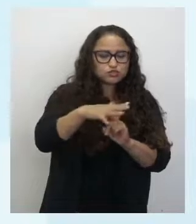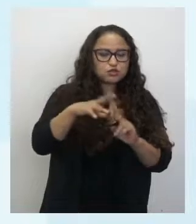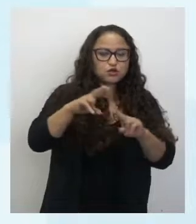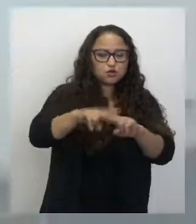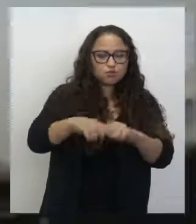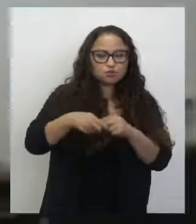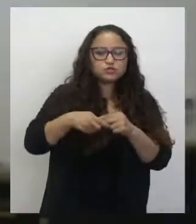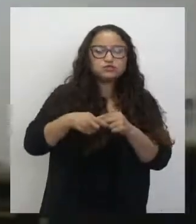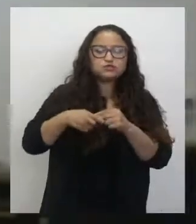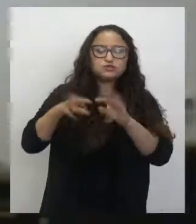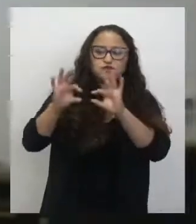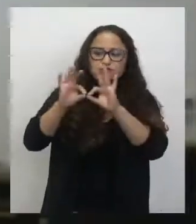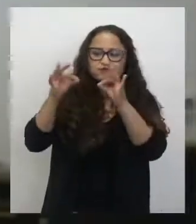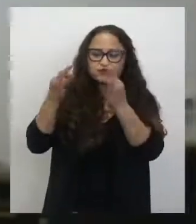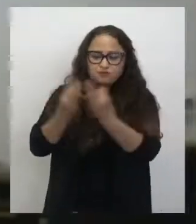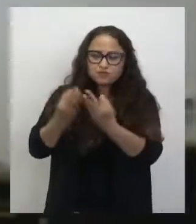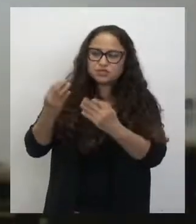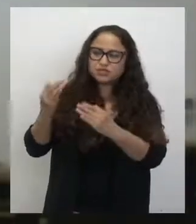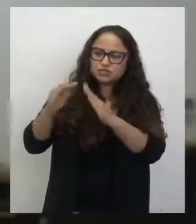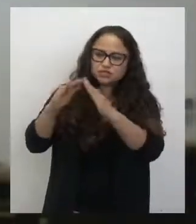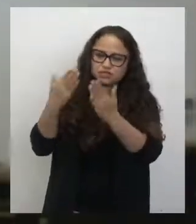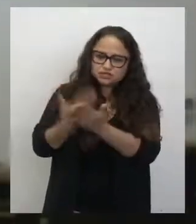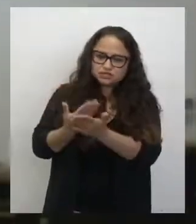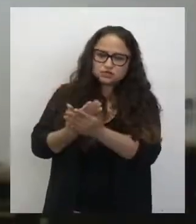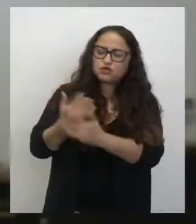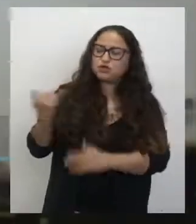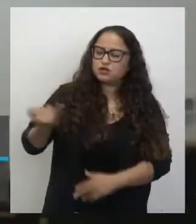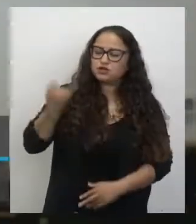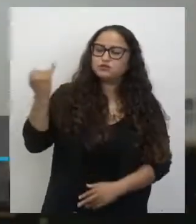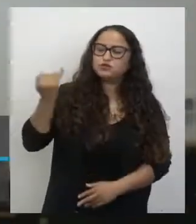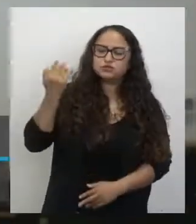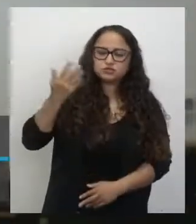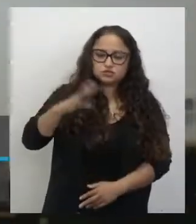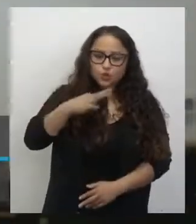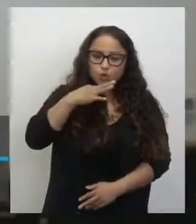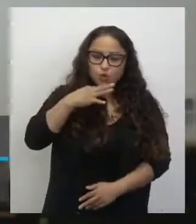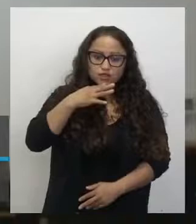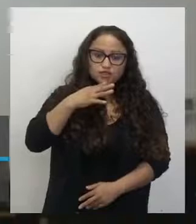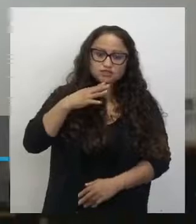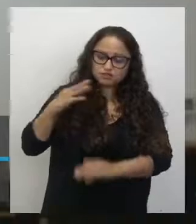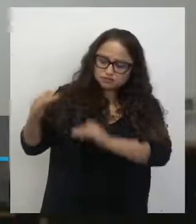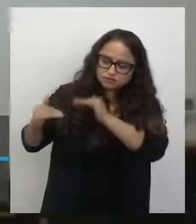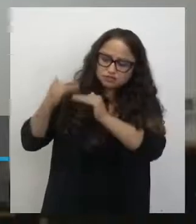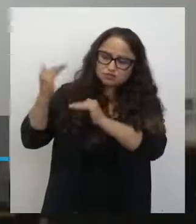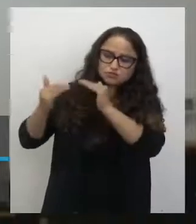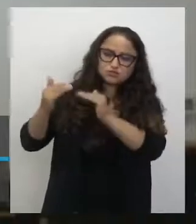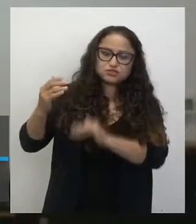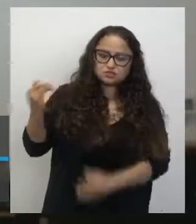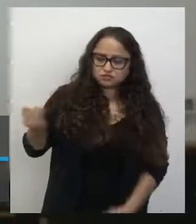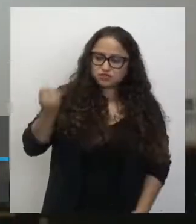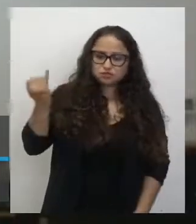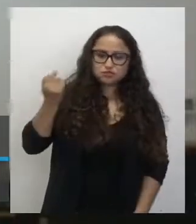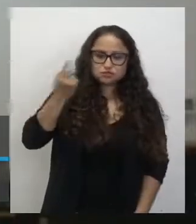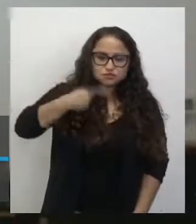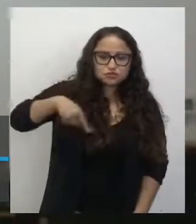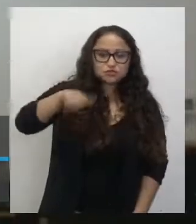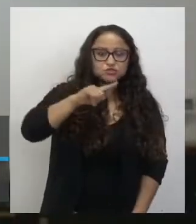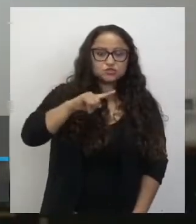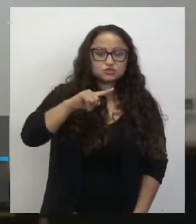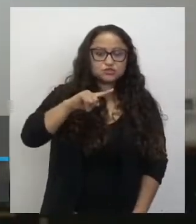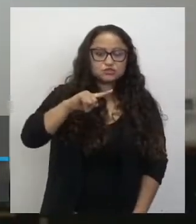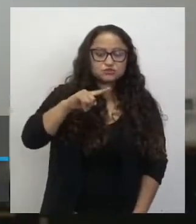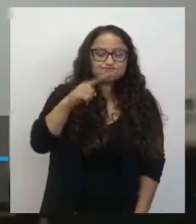que a família, a escola são tão importantes, e reconhecer esse processo também é muito importante para que a gente o quê? Então, se não